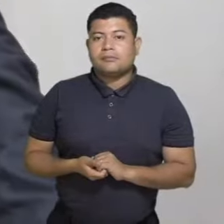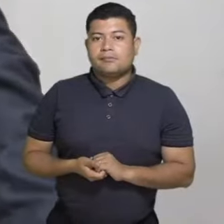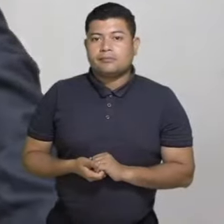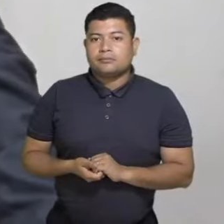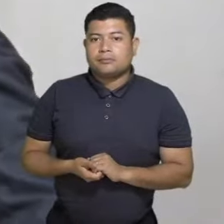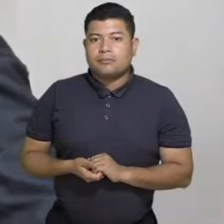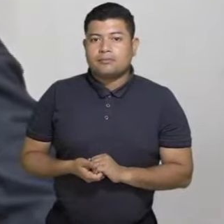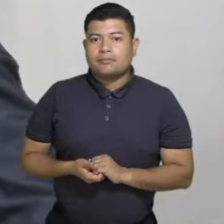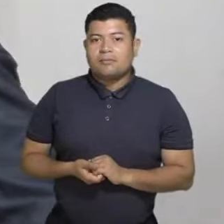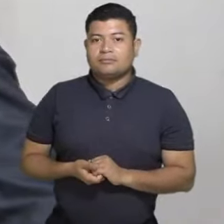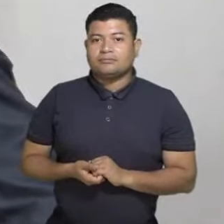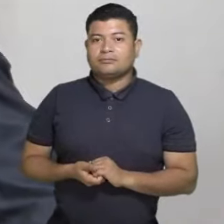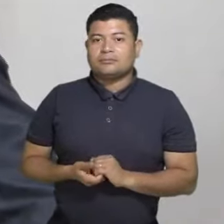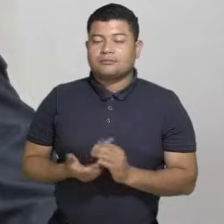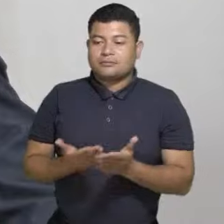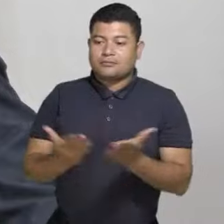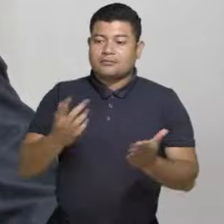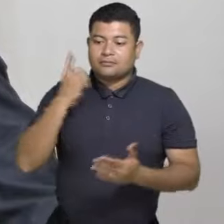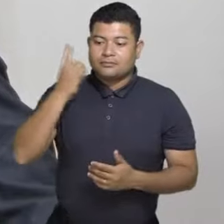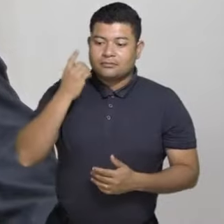senhores deputados, deputadas,